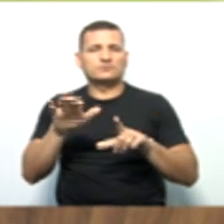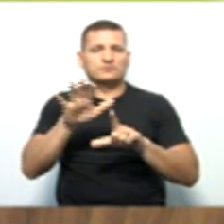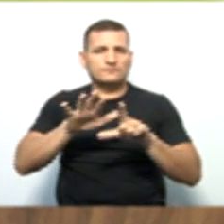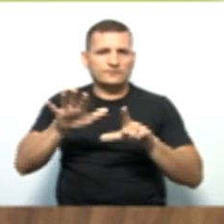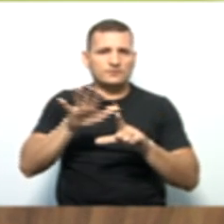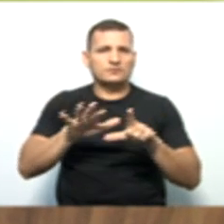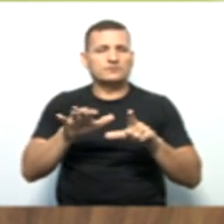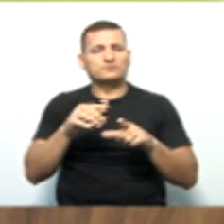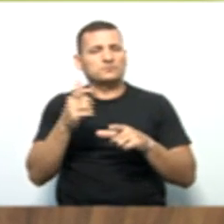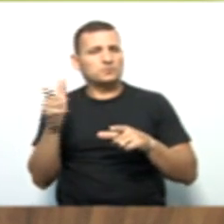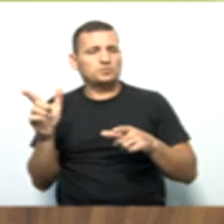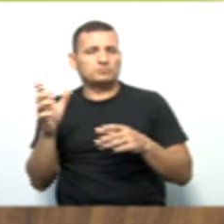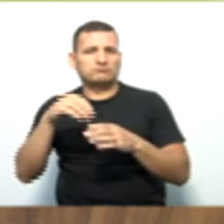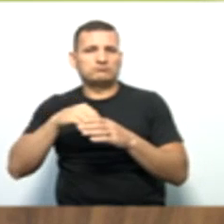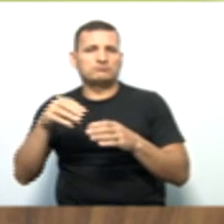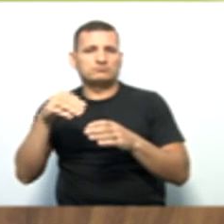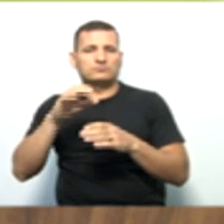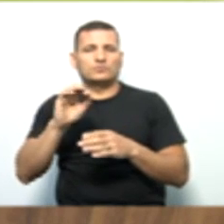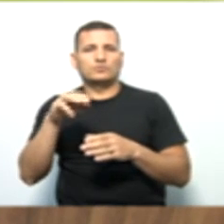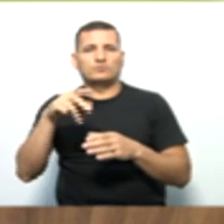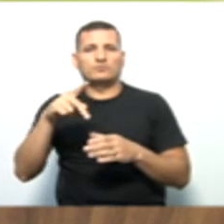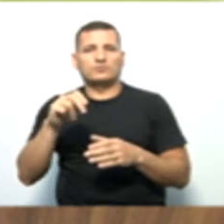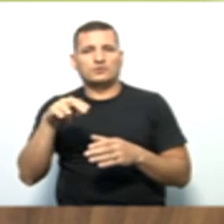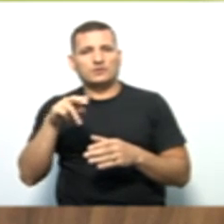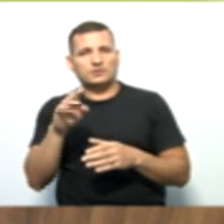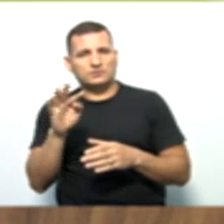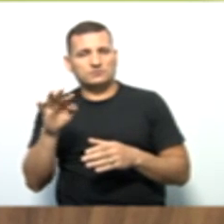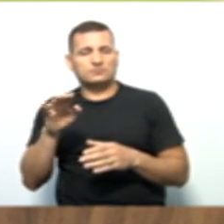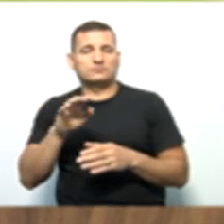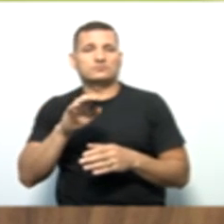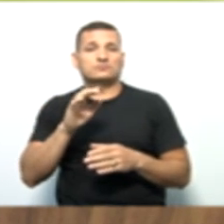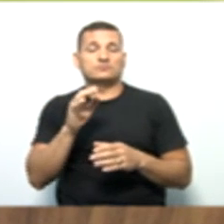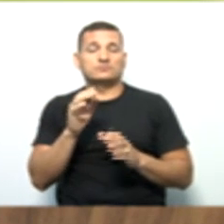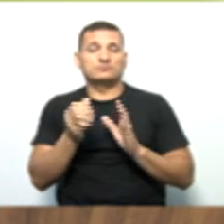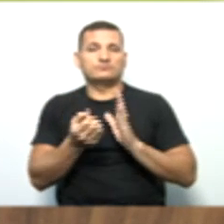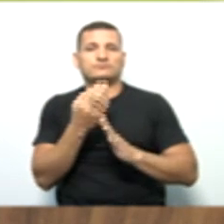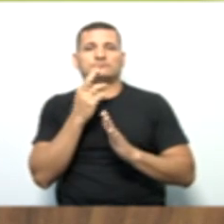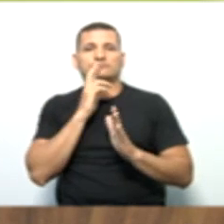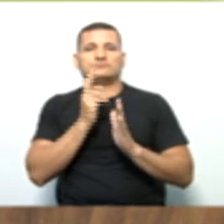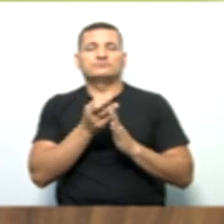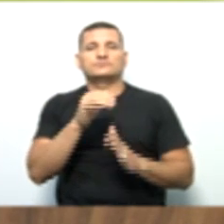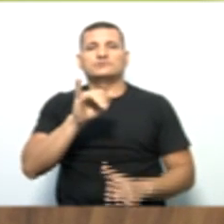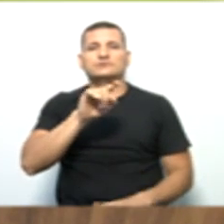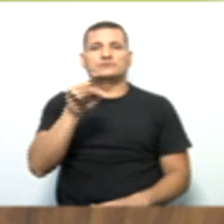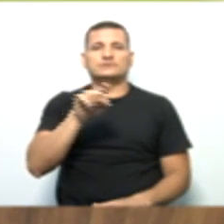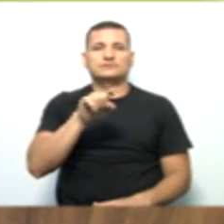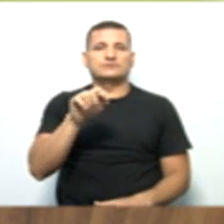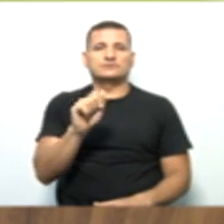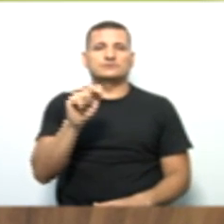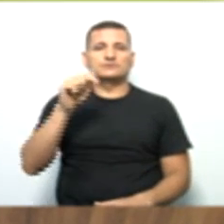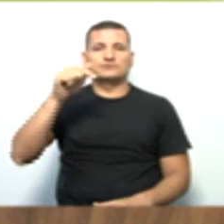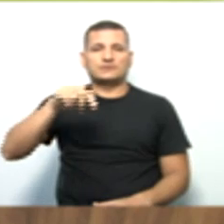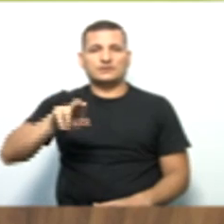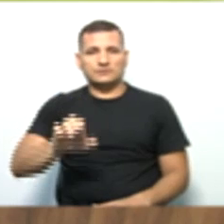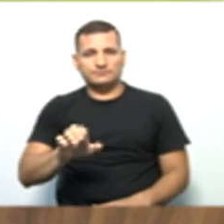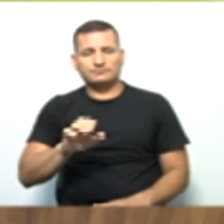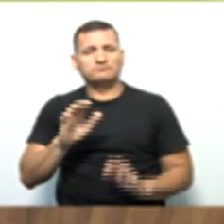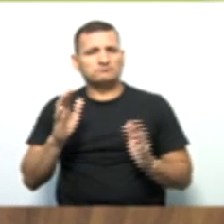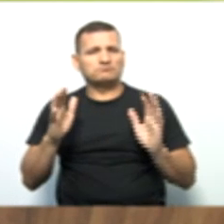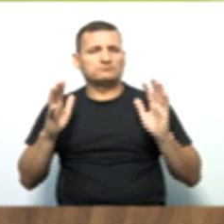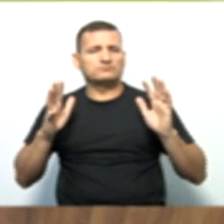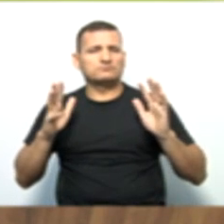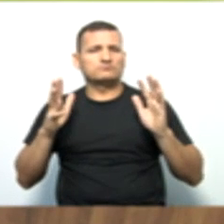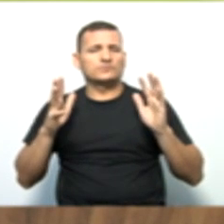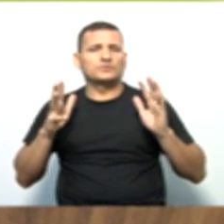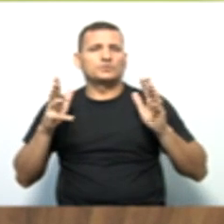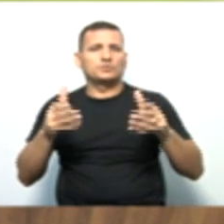próprios componentes, que foi o Isaac que mandou essa resposta lá de Espigão do Oeste. Então praticamente todos responderam,